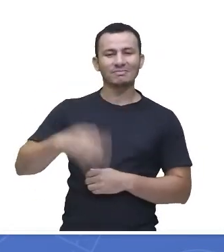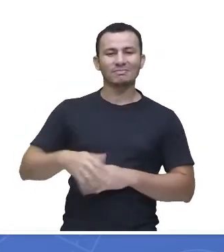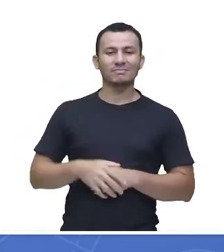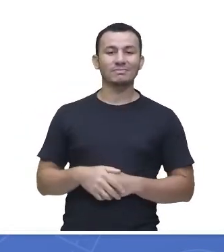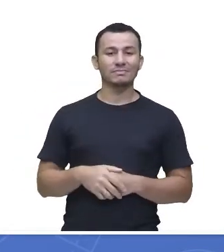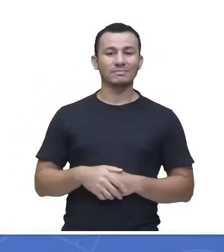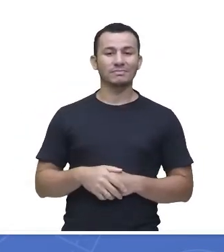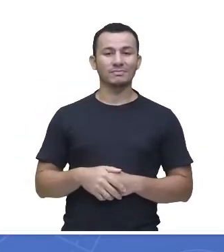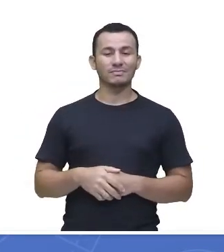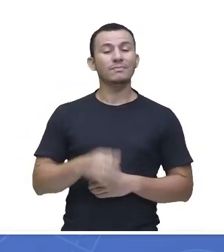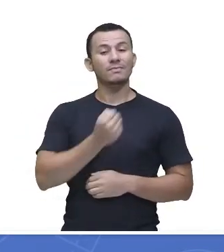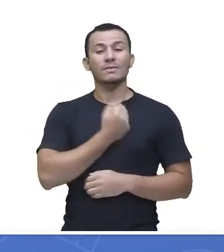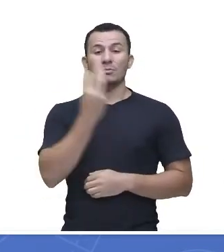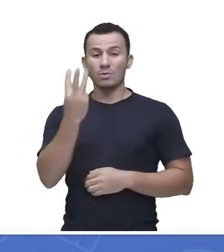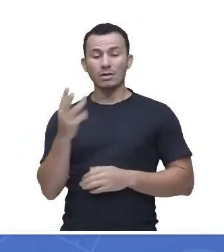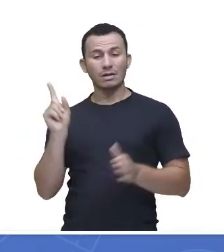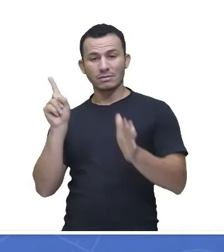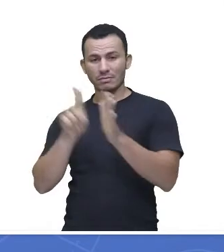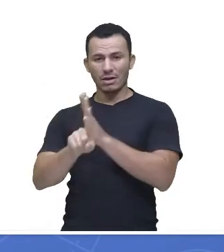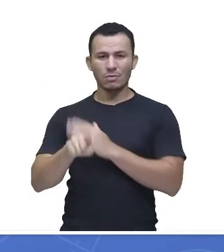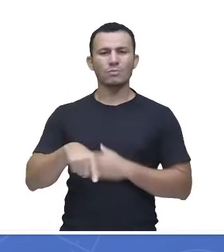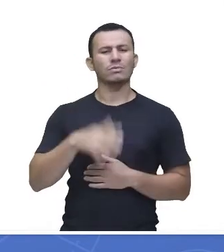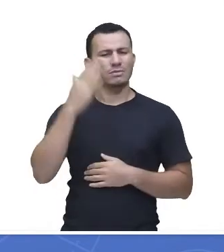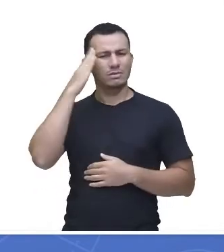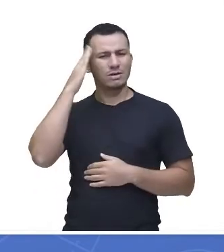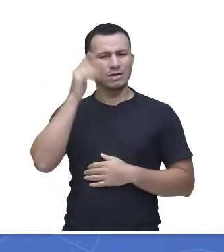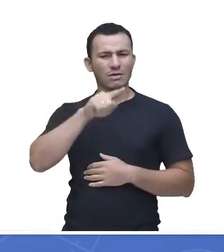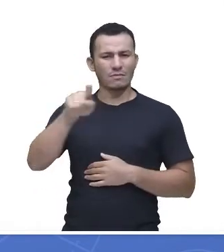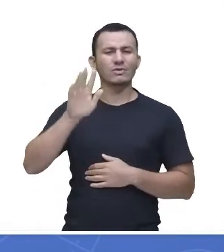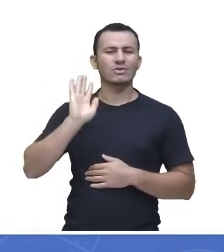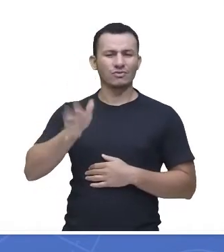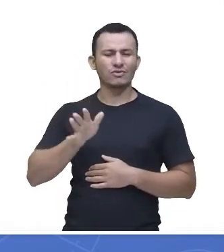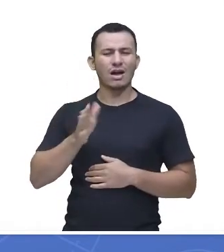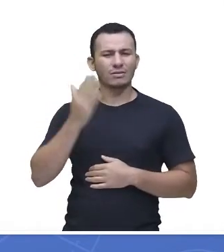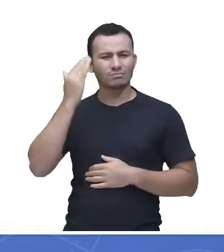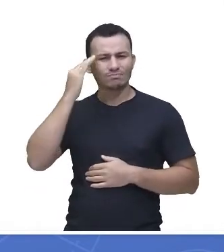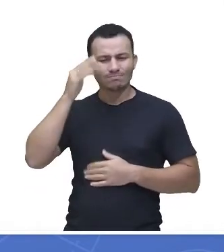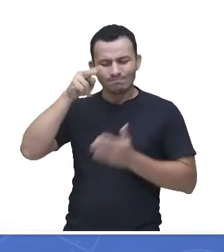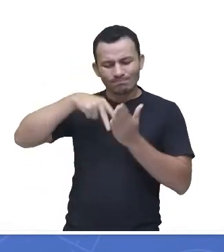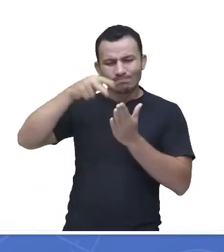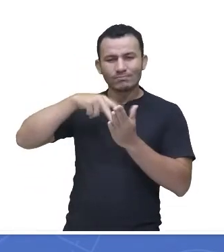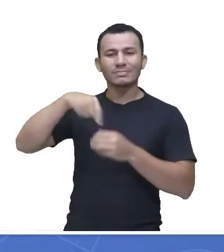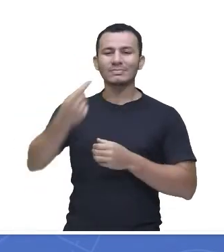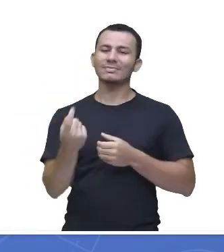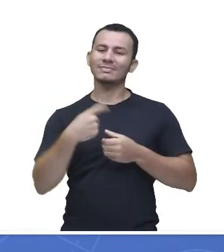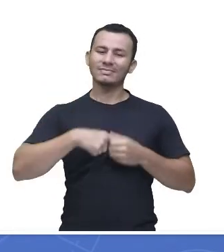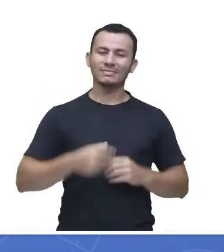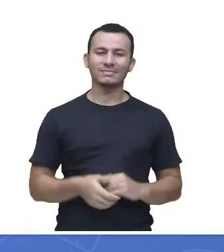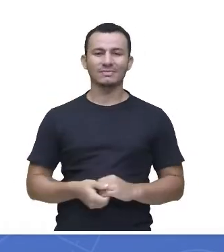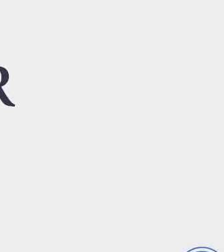nossa terceira questão, e eu sei que você já está trabalhando nela, volto daqui a pouquinho para conferir.